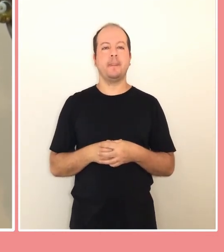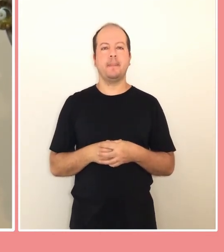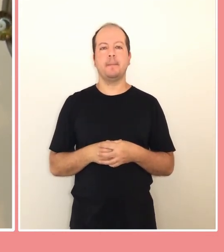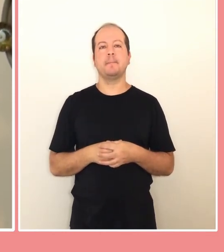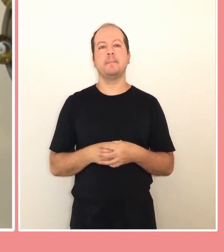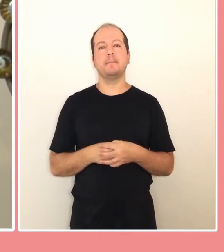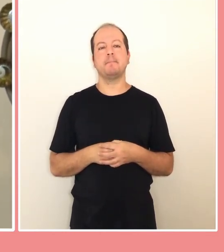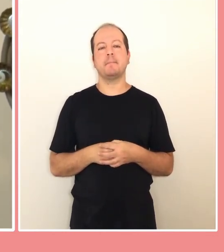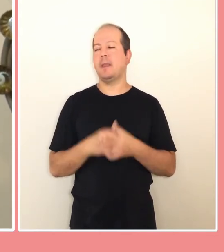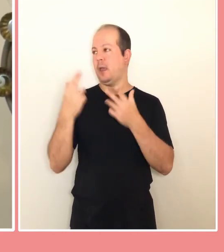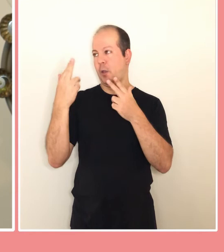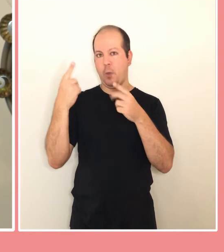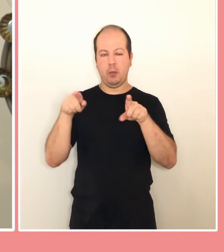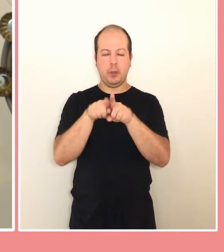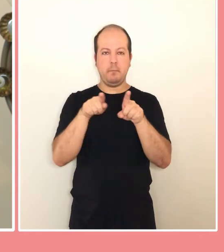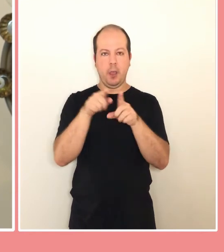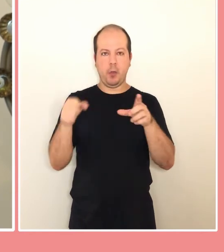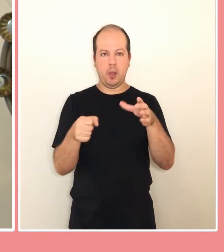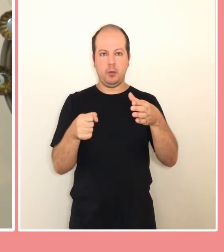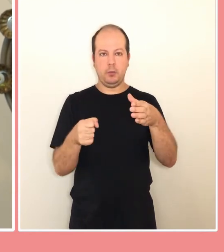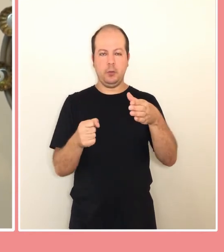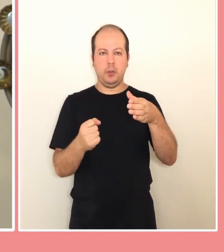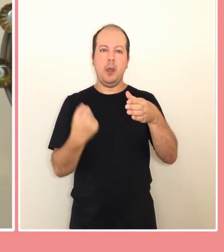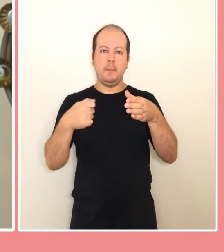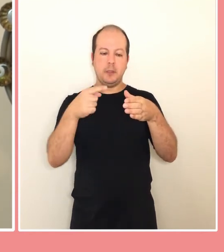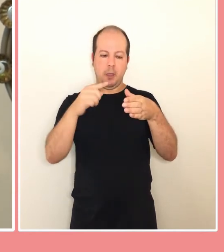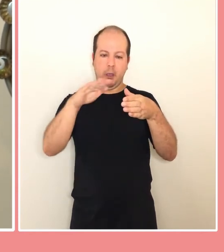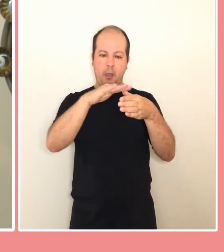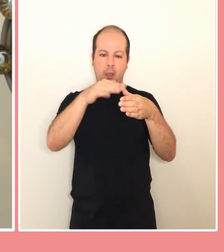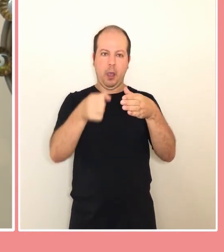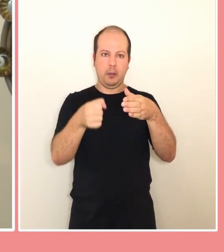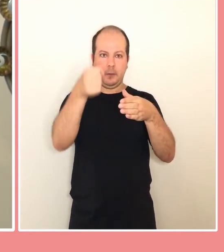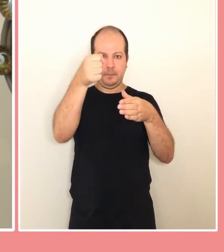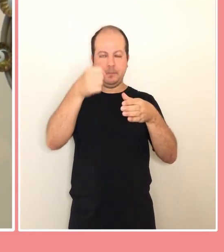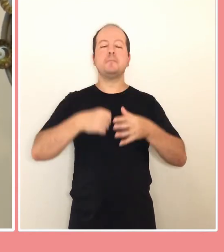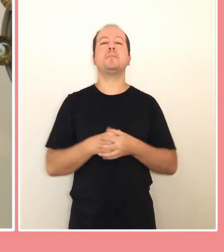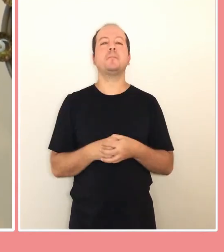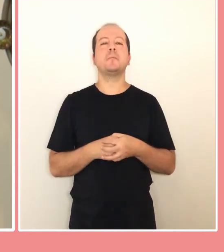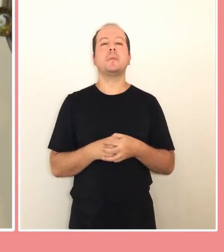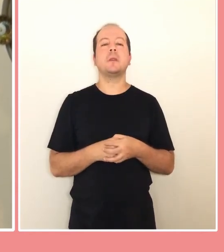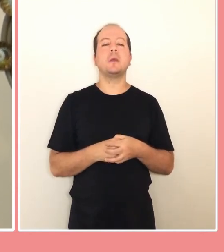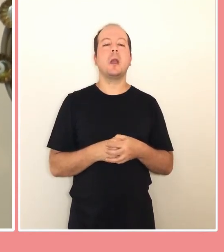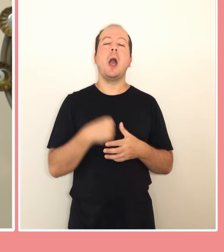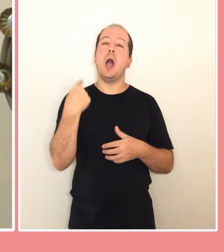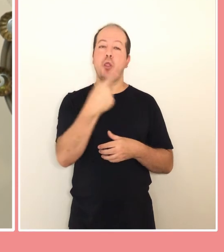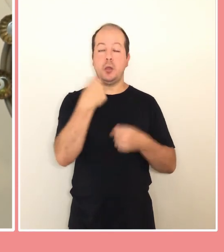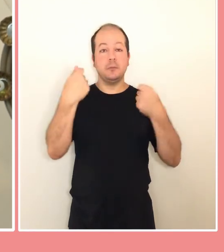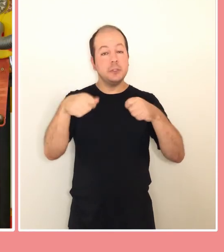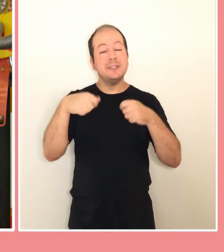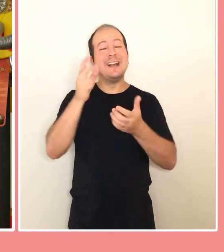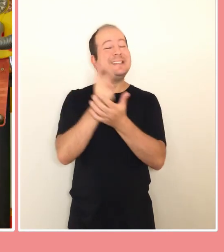a mesma situação também, com outro tipo de pote, com plástico mais rígido. Mas uma coisa importante, repetindo, a tampa de encaixe,